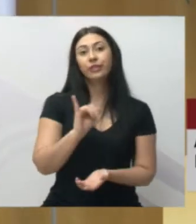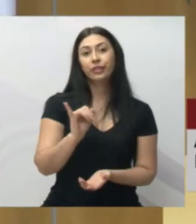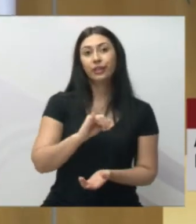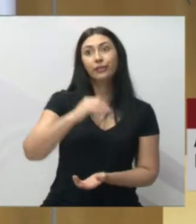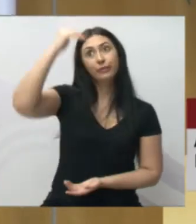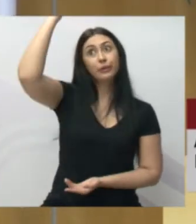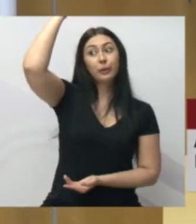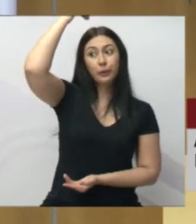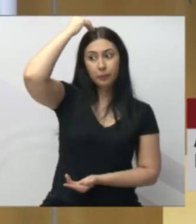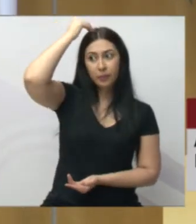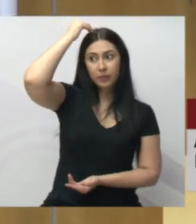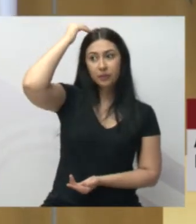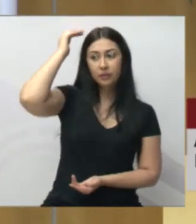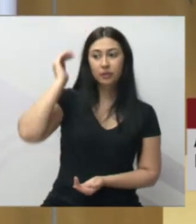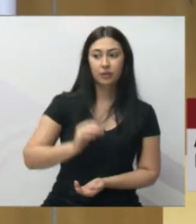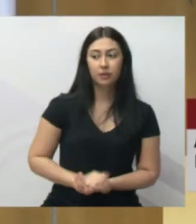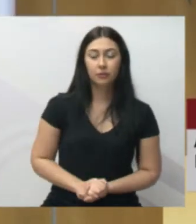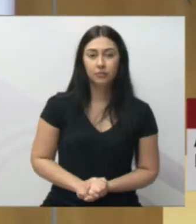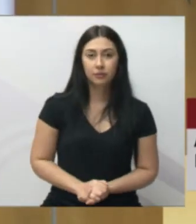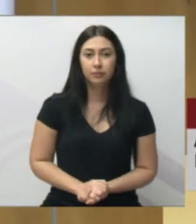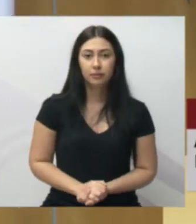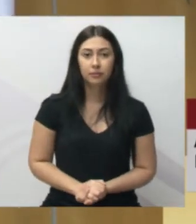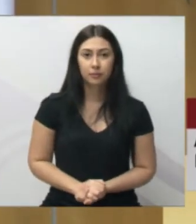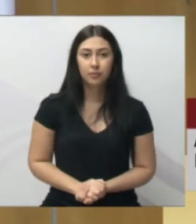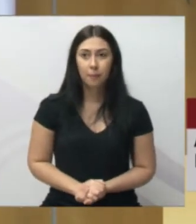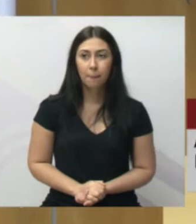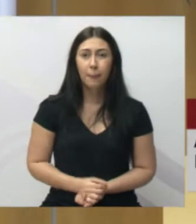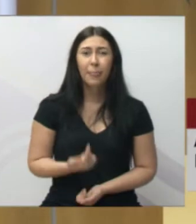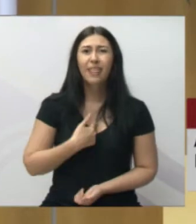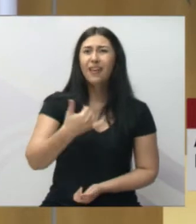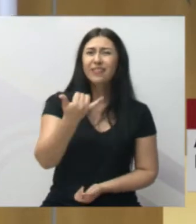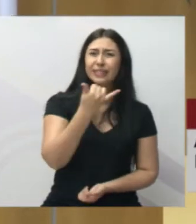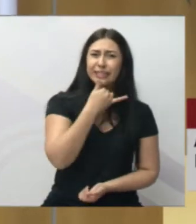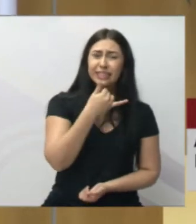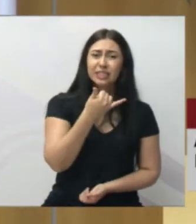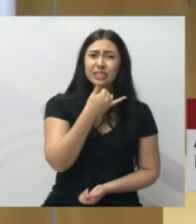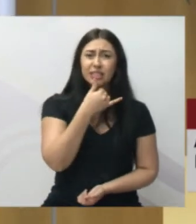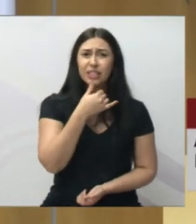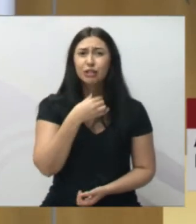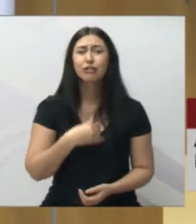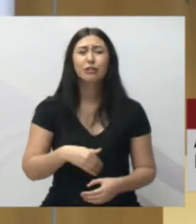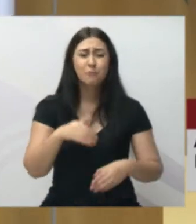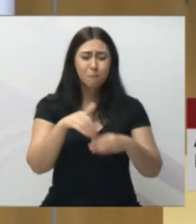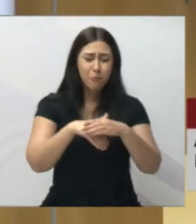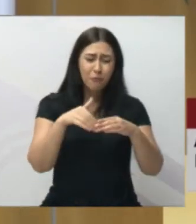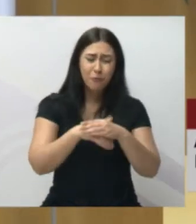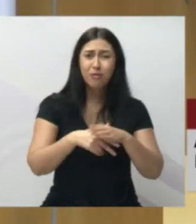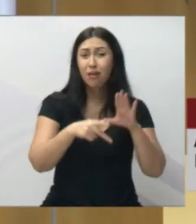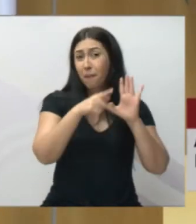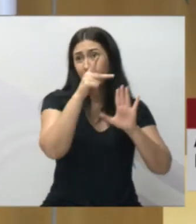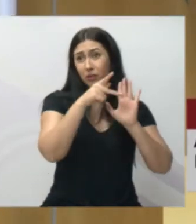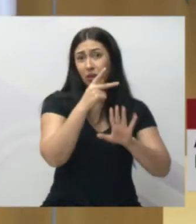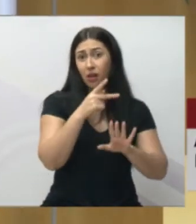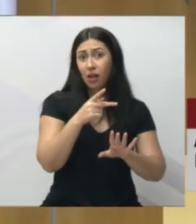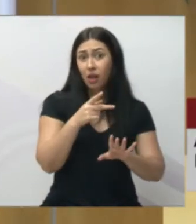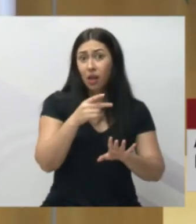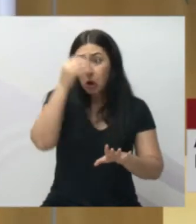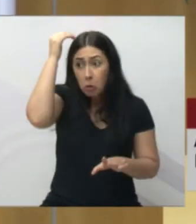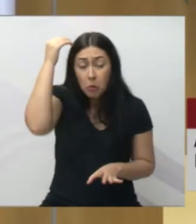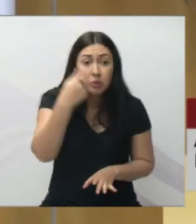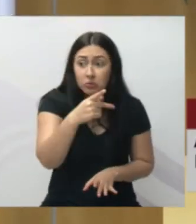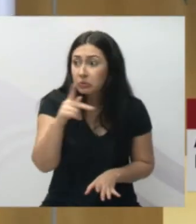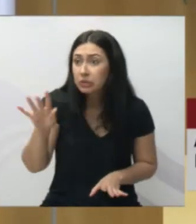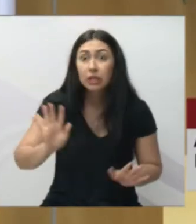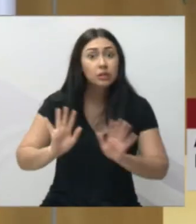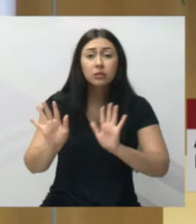cruz. Parece-me que é um castigo isso. Eu fico muito triste hoje de votar esse projeto, Abner. Não por vocês, por nada, já estou